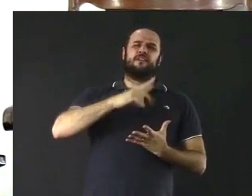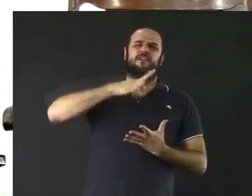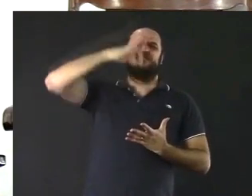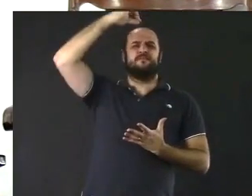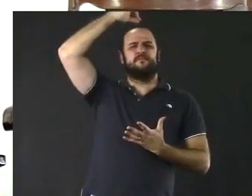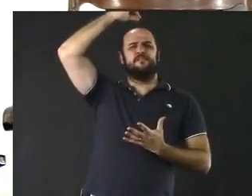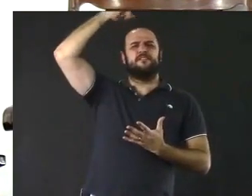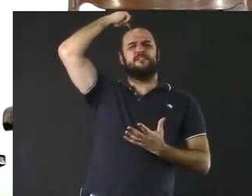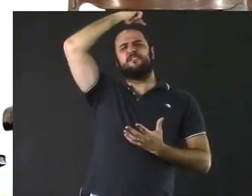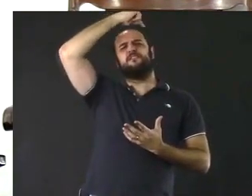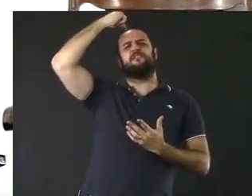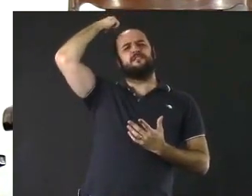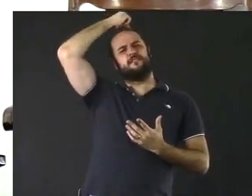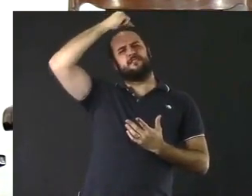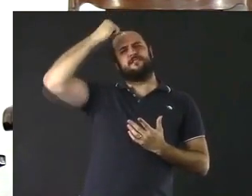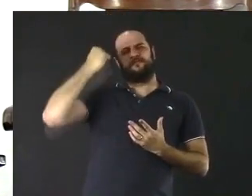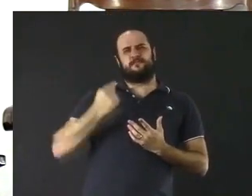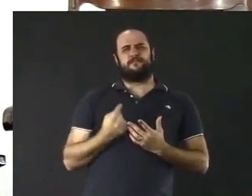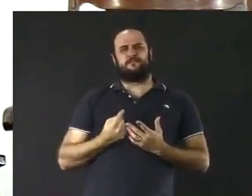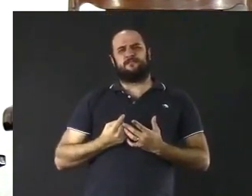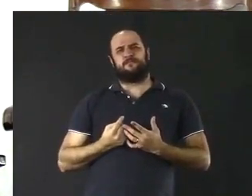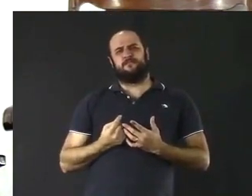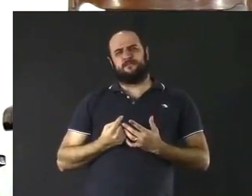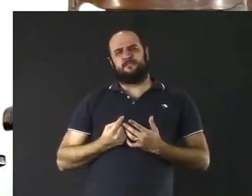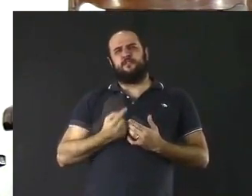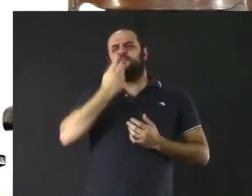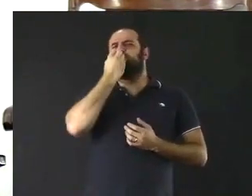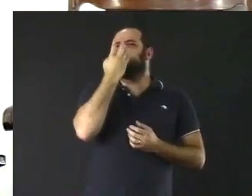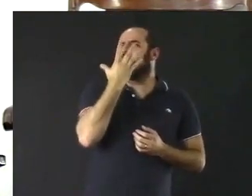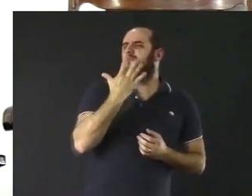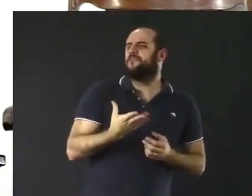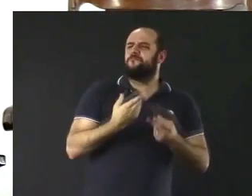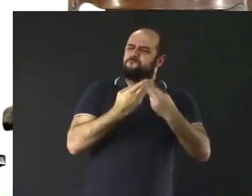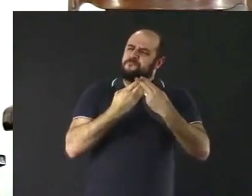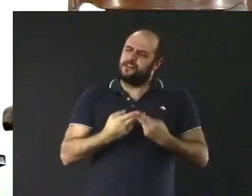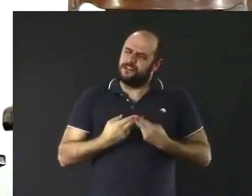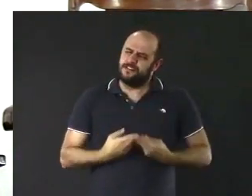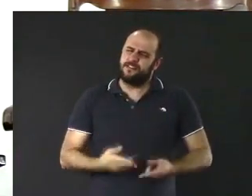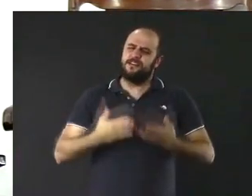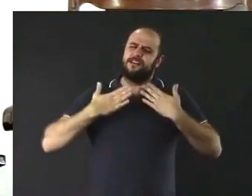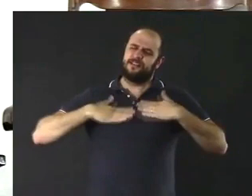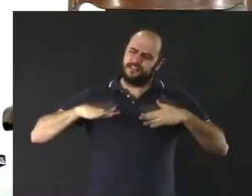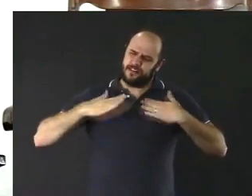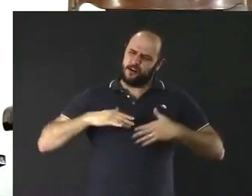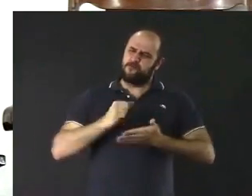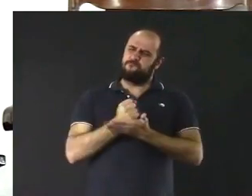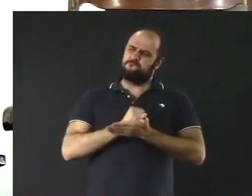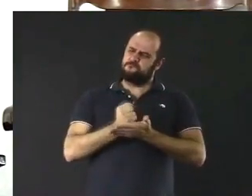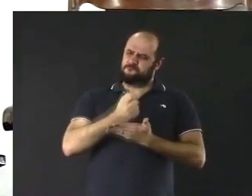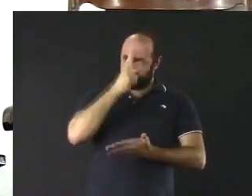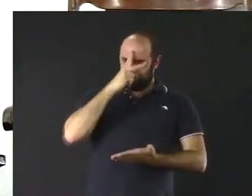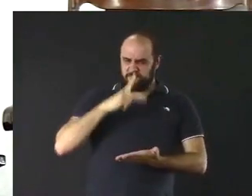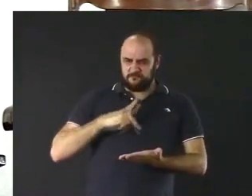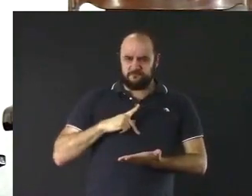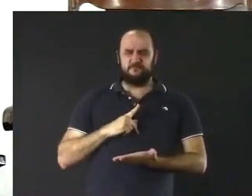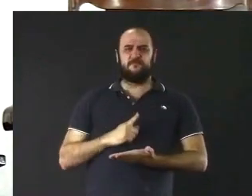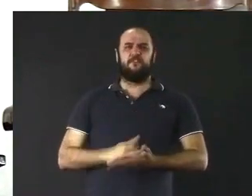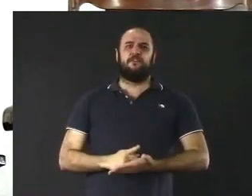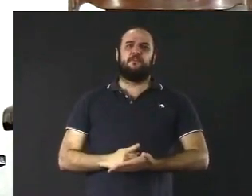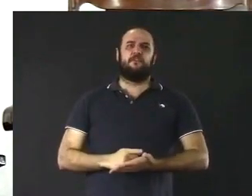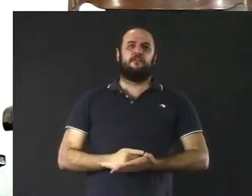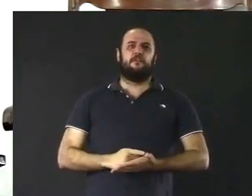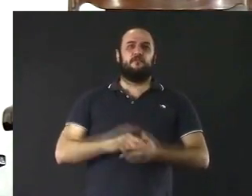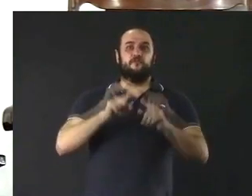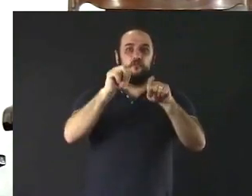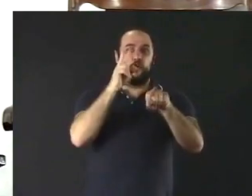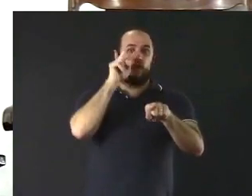Espírito Santo, a longanimidade, a bondade, a mansidão, o domínio próprio. Ou seja, olhe para dentro de